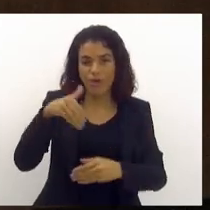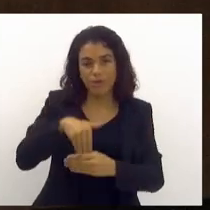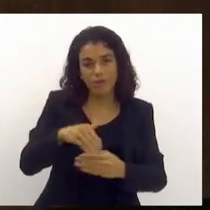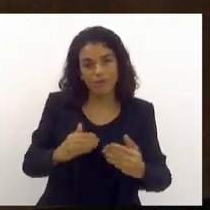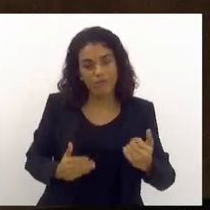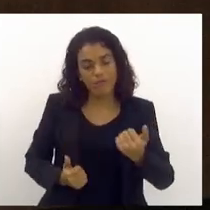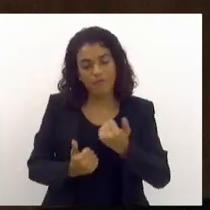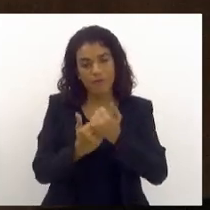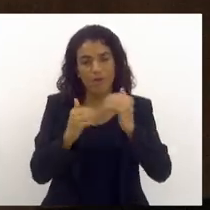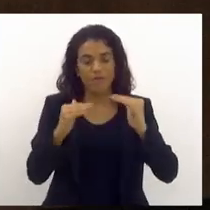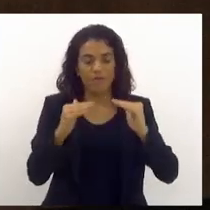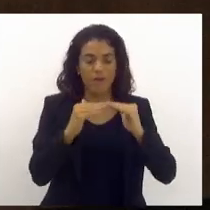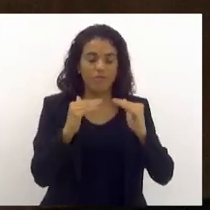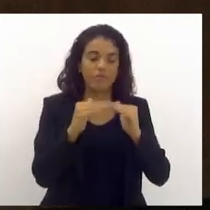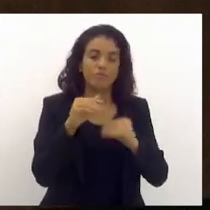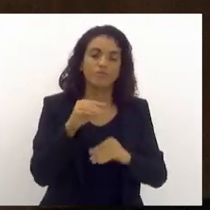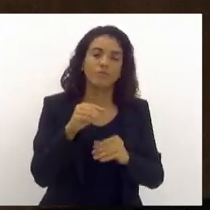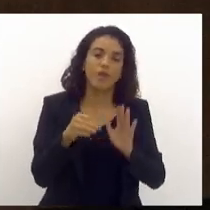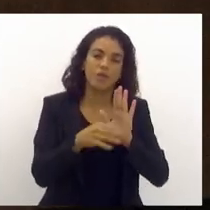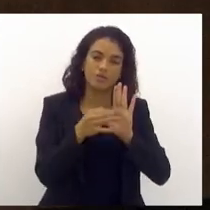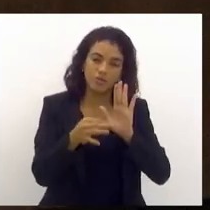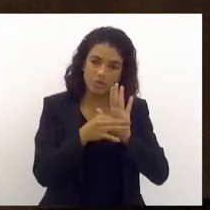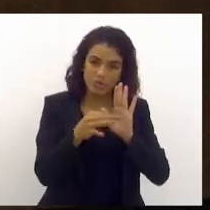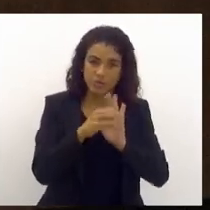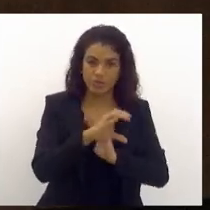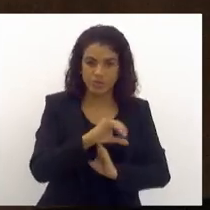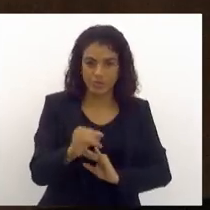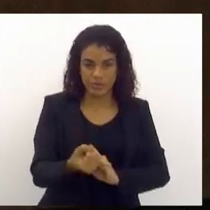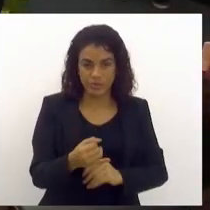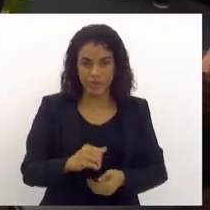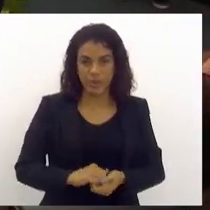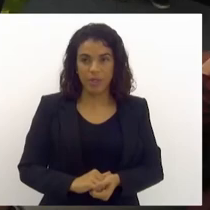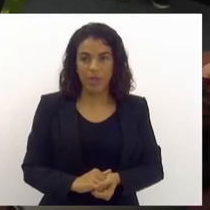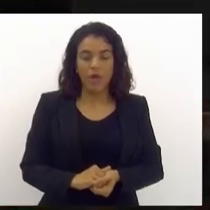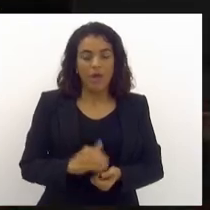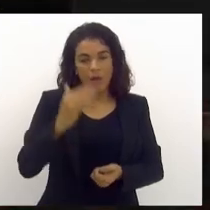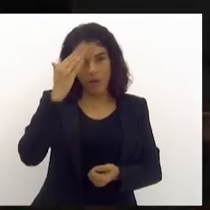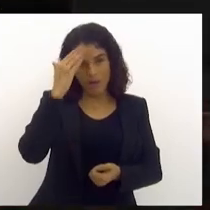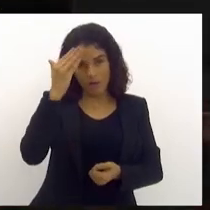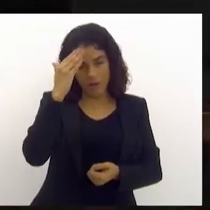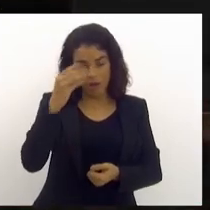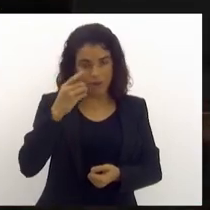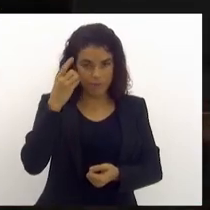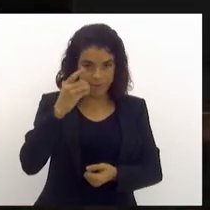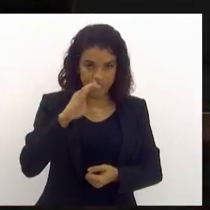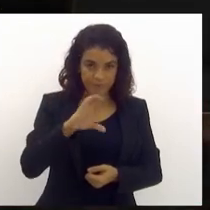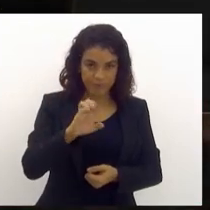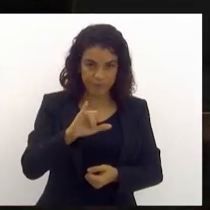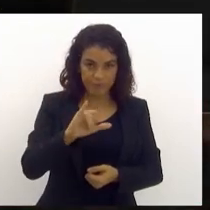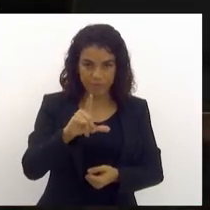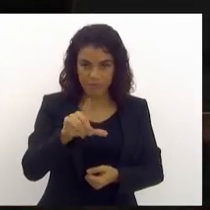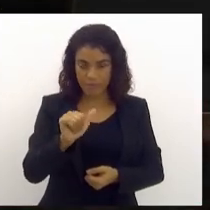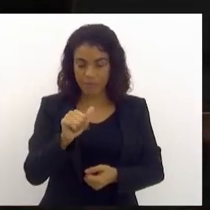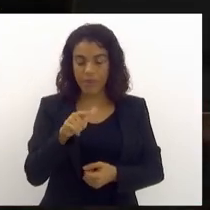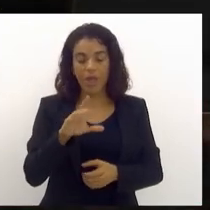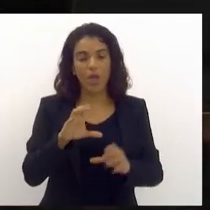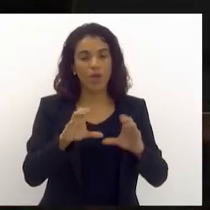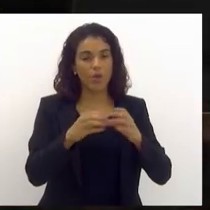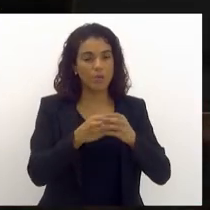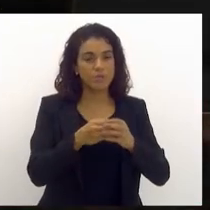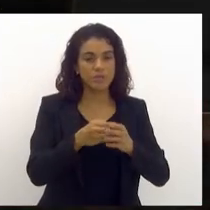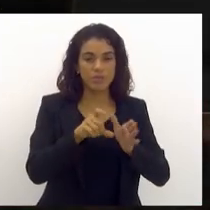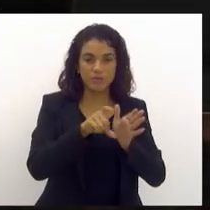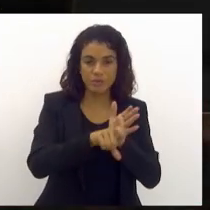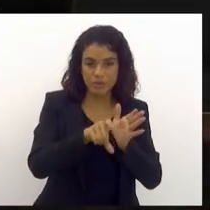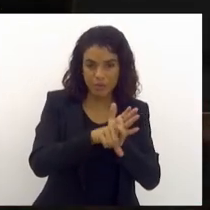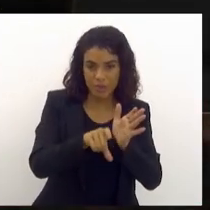favoravelmente, acompanhando o parecer da CCJ. Muito obrigado, deputada Célia Jordão. Pela Comissão de